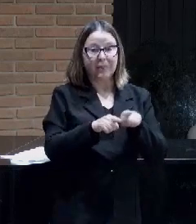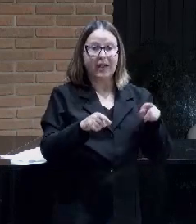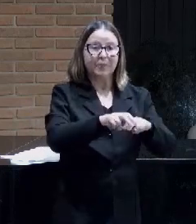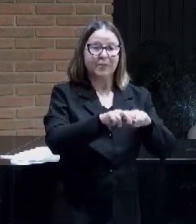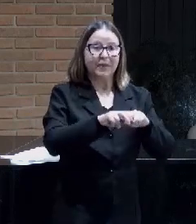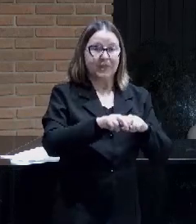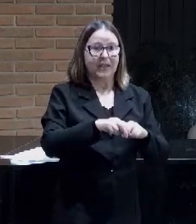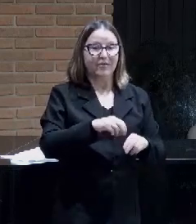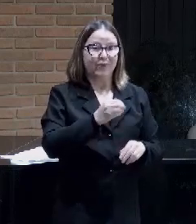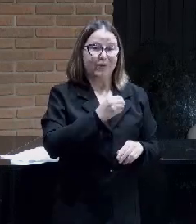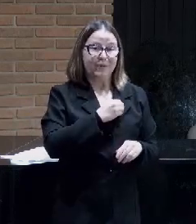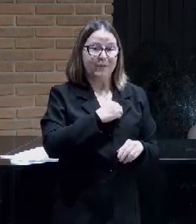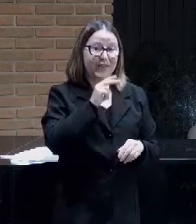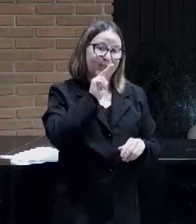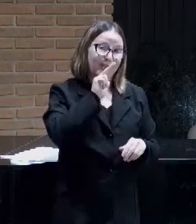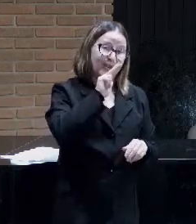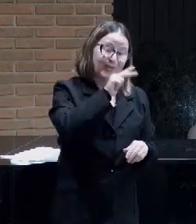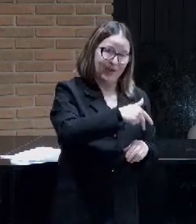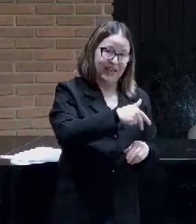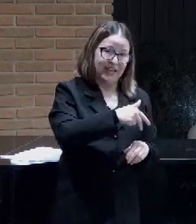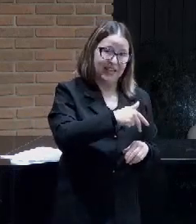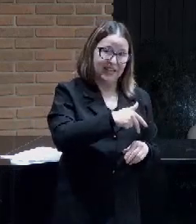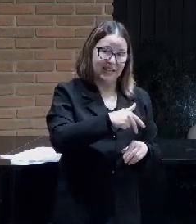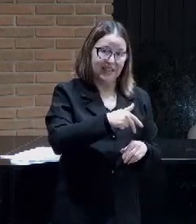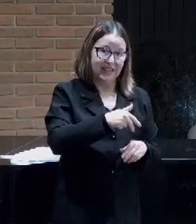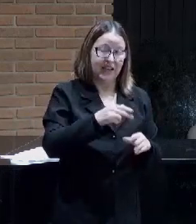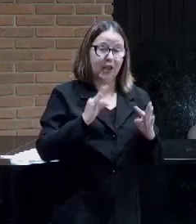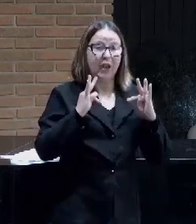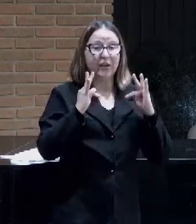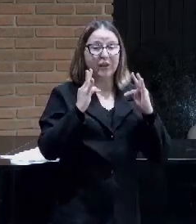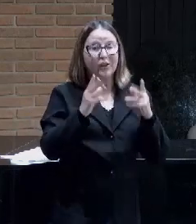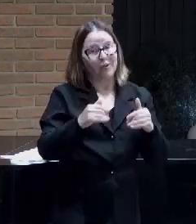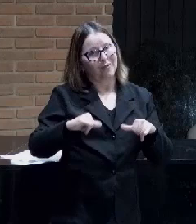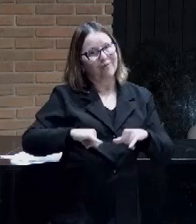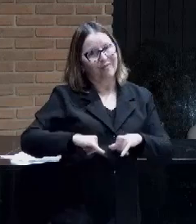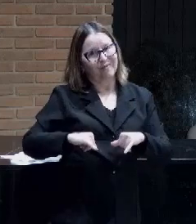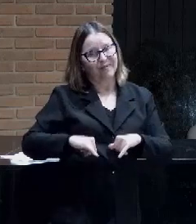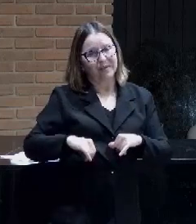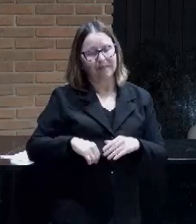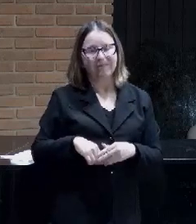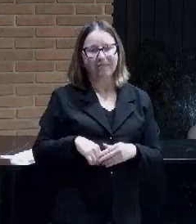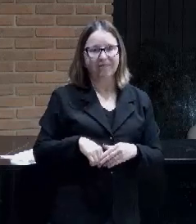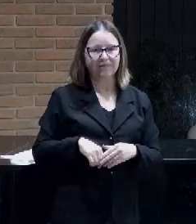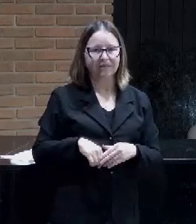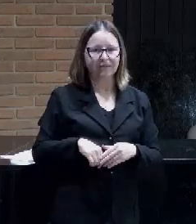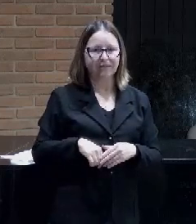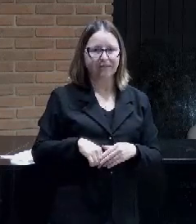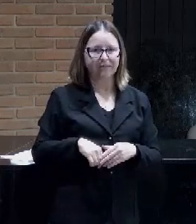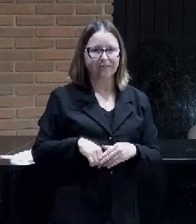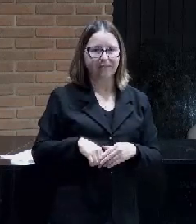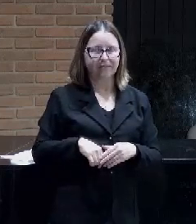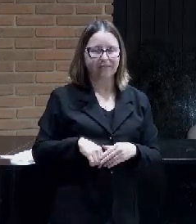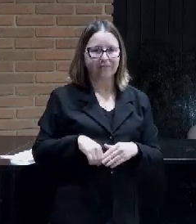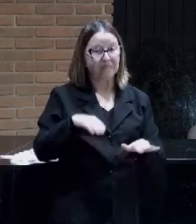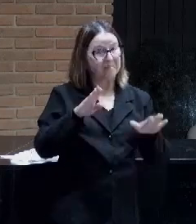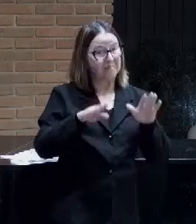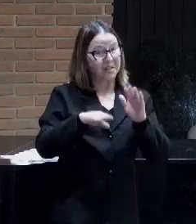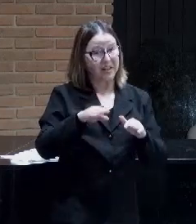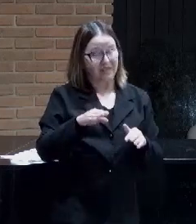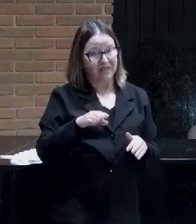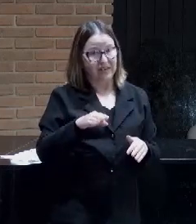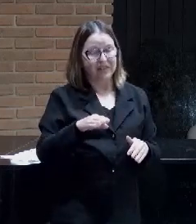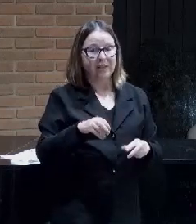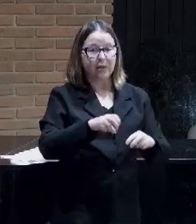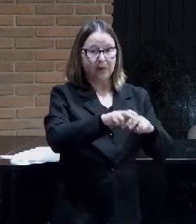eles estavam padecendo. Meus irmãos, quantas são as vezes que talvez pessoas próximas a nós estão padecendo por conta de um pecado que nós estamos cometendo?